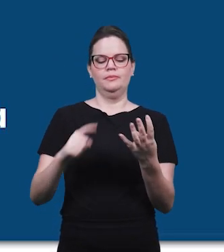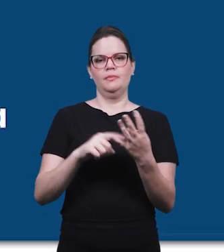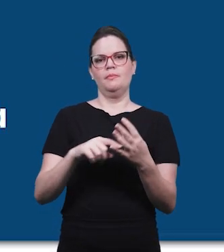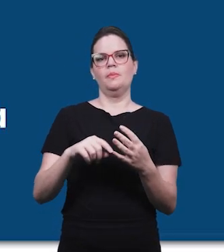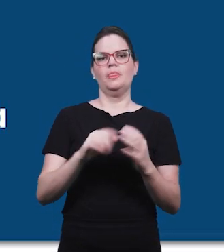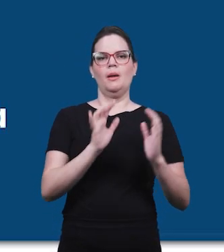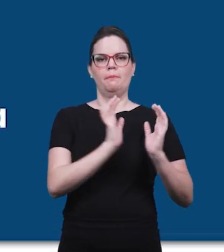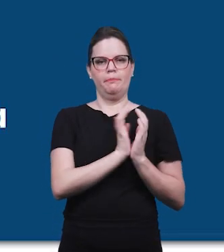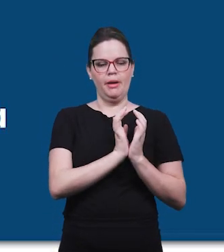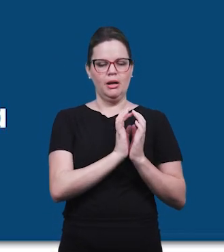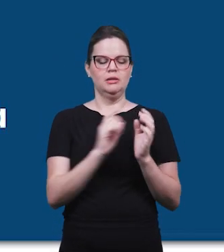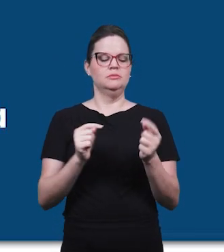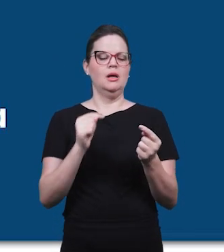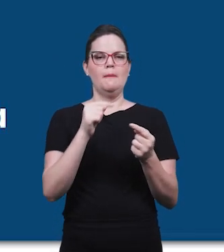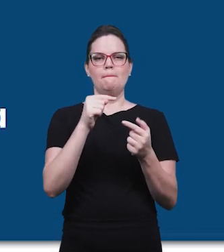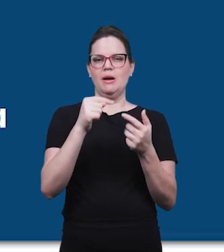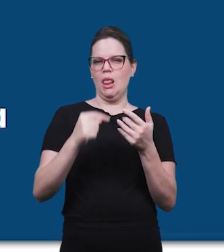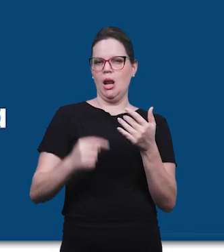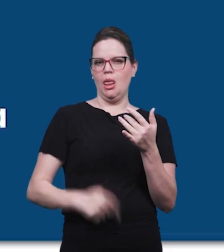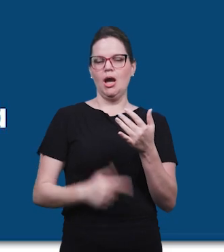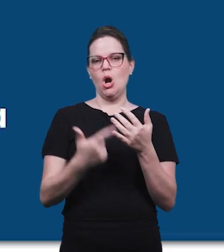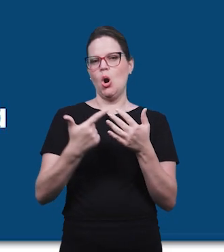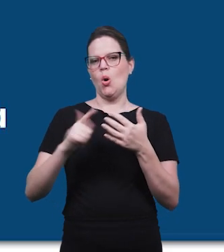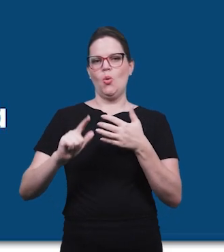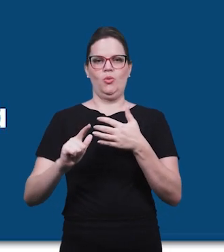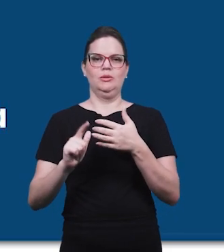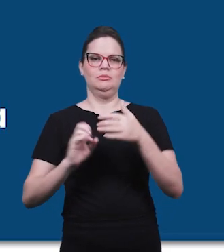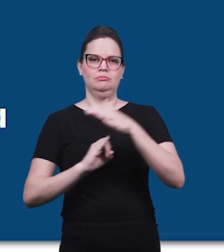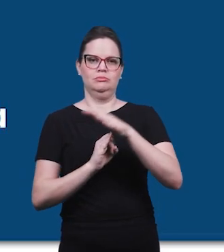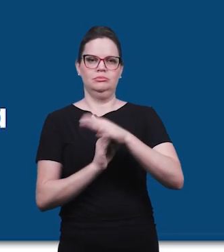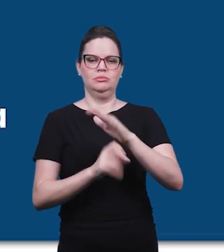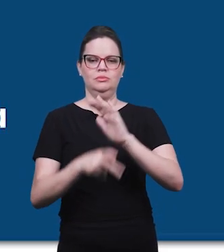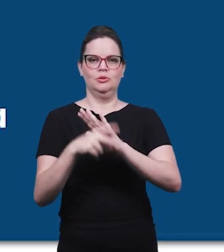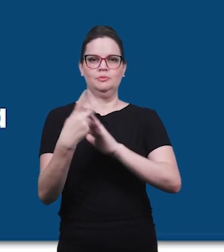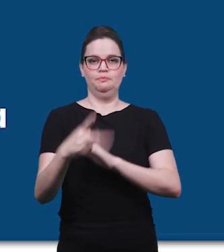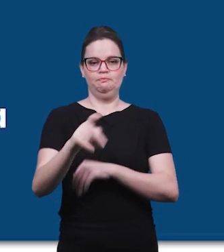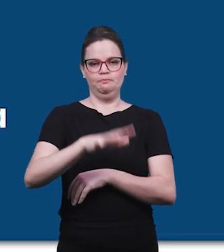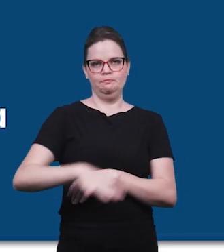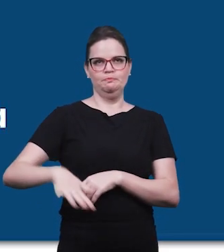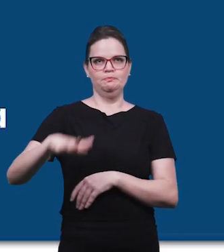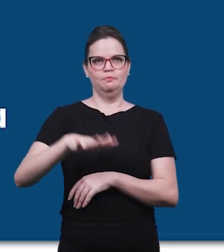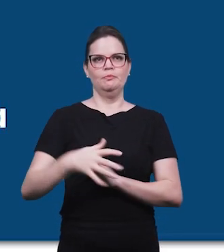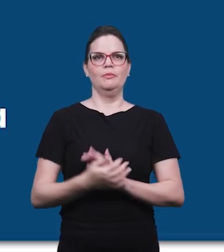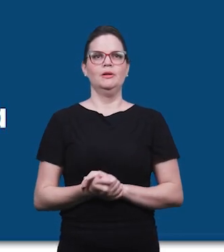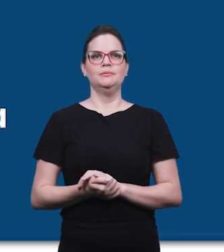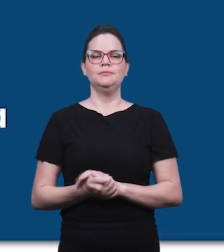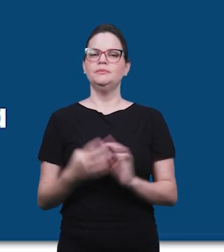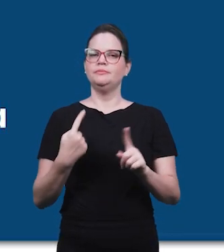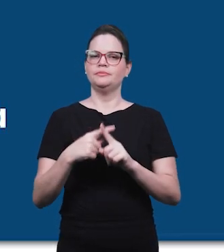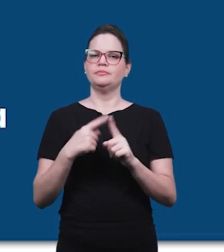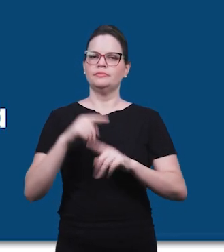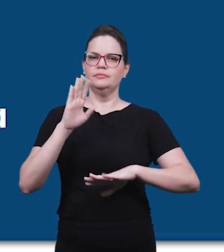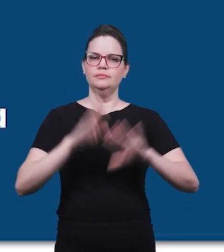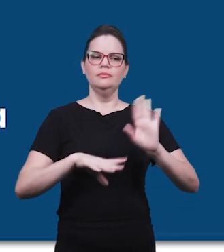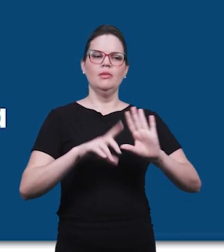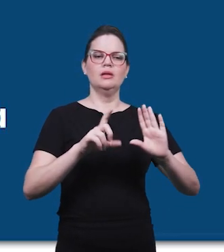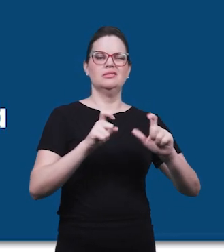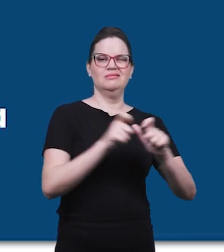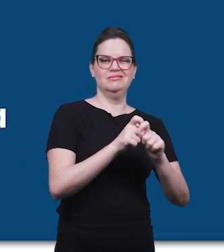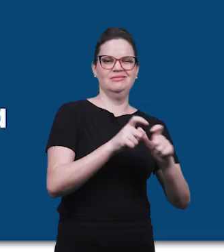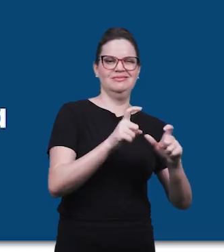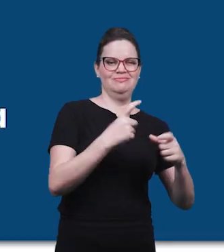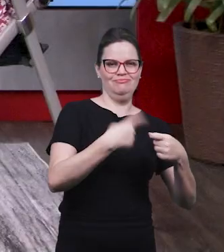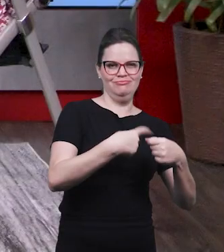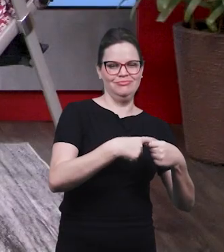ou outras instituições da sua região, porque isso acaba variando muito, né? Em termos de cidade, estados. Então,